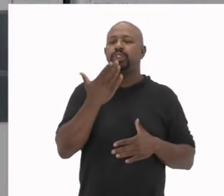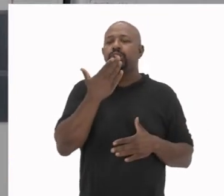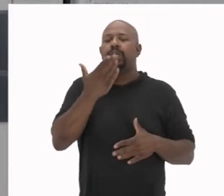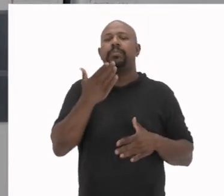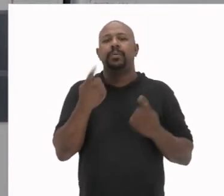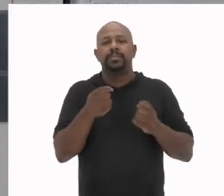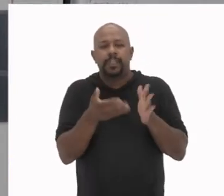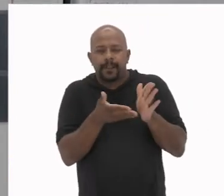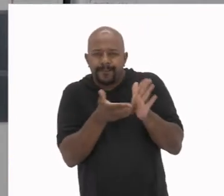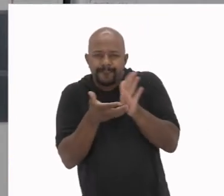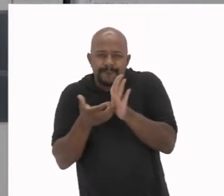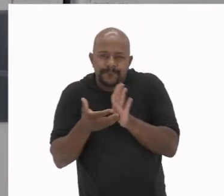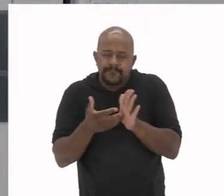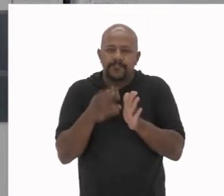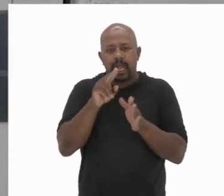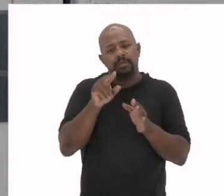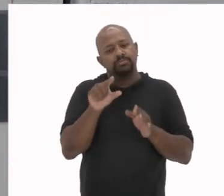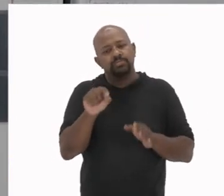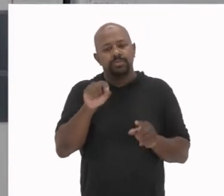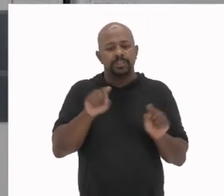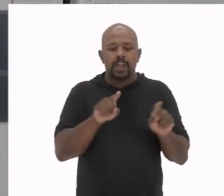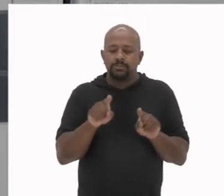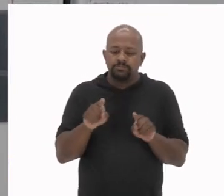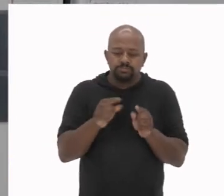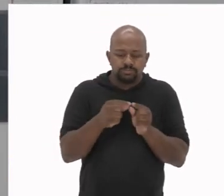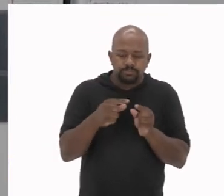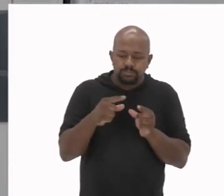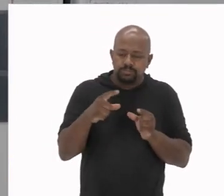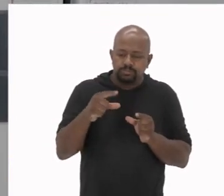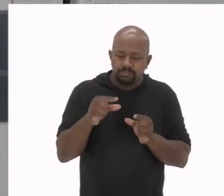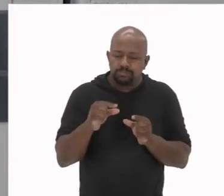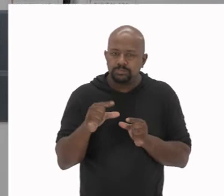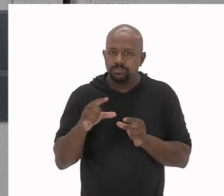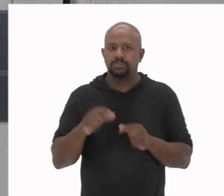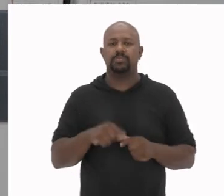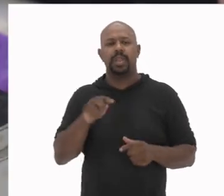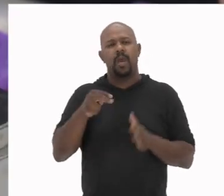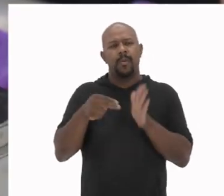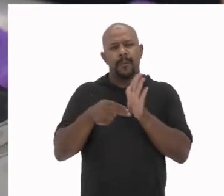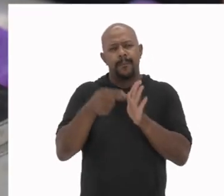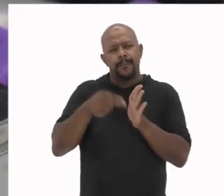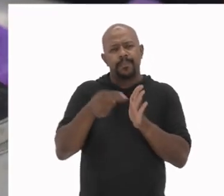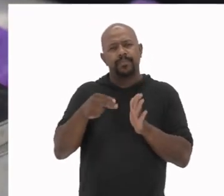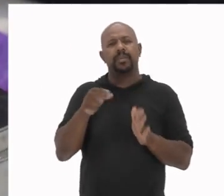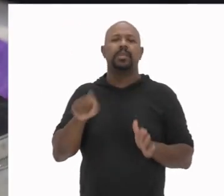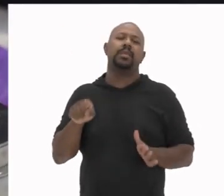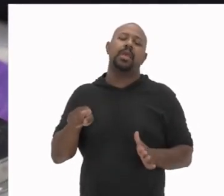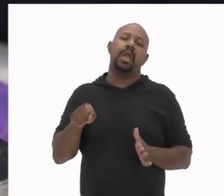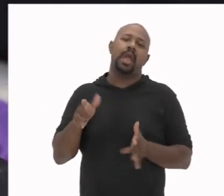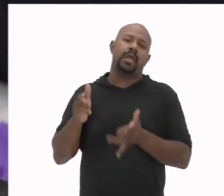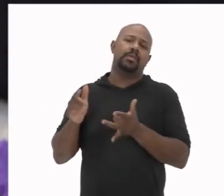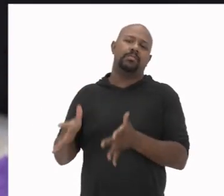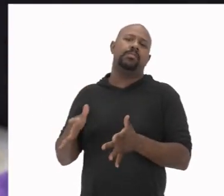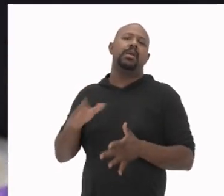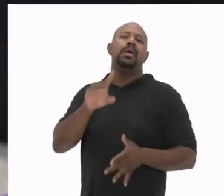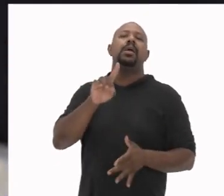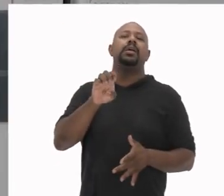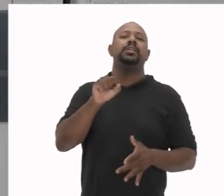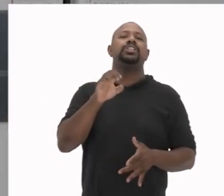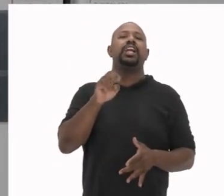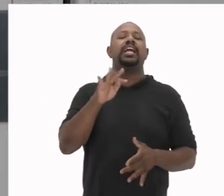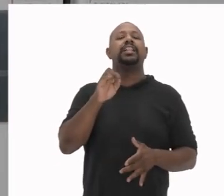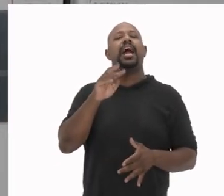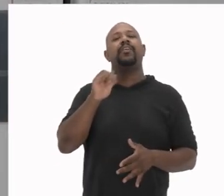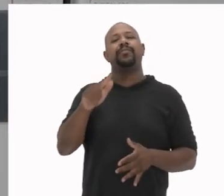Tá? Dependendo do tipo de dejeto a ser removido, a gente vai optar. Aqui é um bisturi descartável.